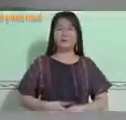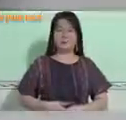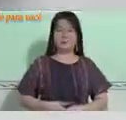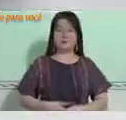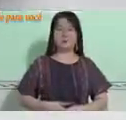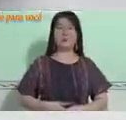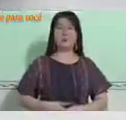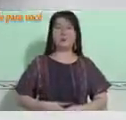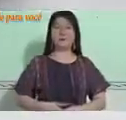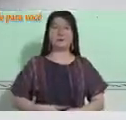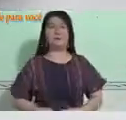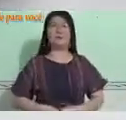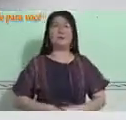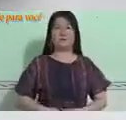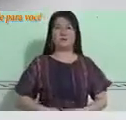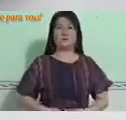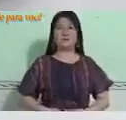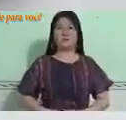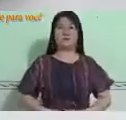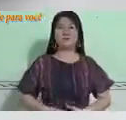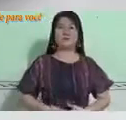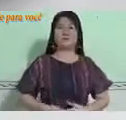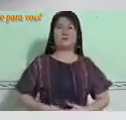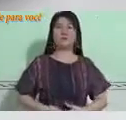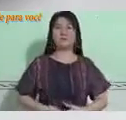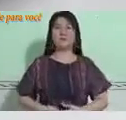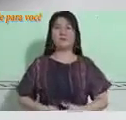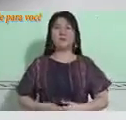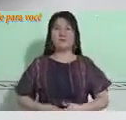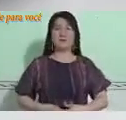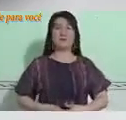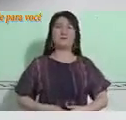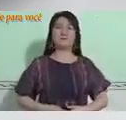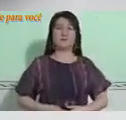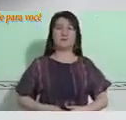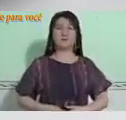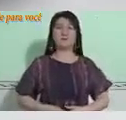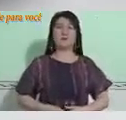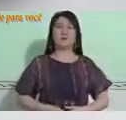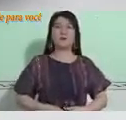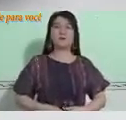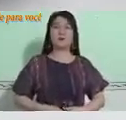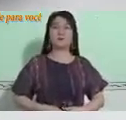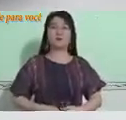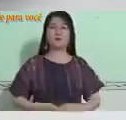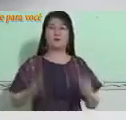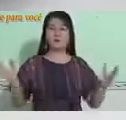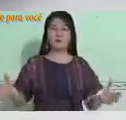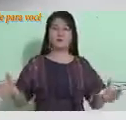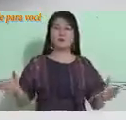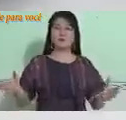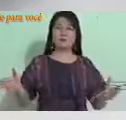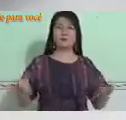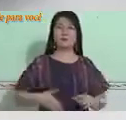podem acontecer devido a doses incorretas de insulina ou técnica errada de aplicação, em outros casos pode ser